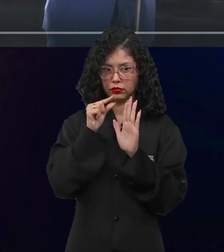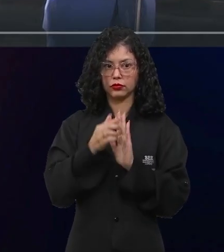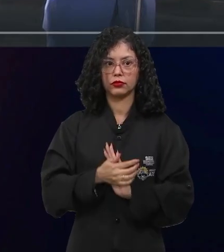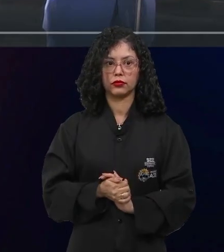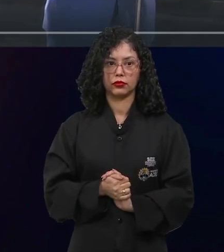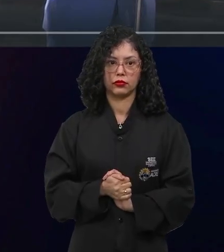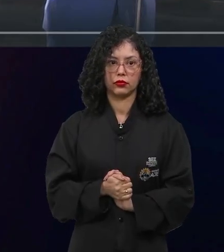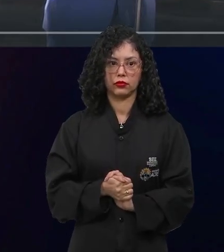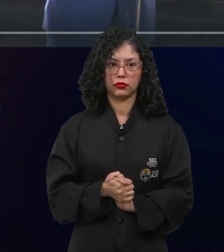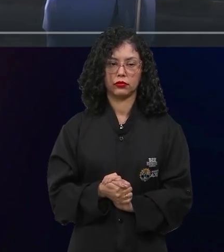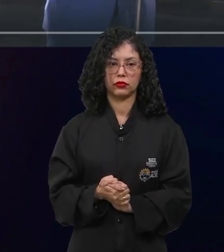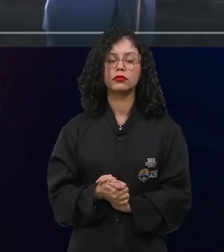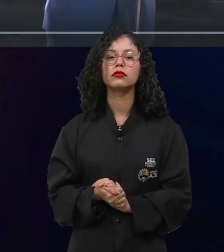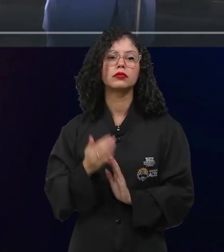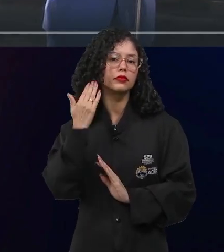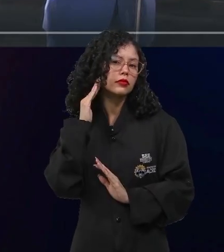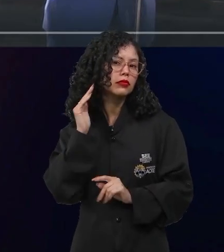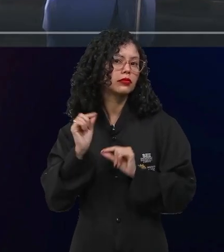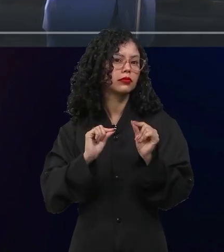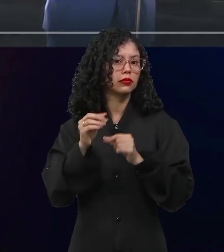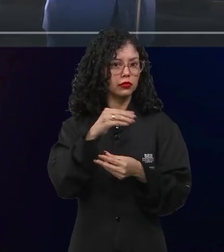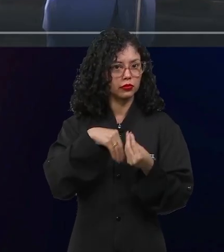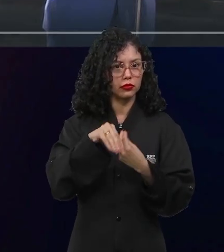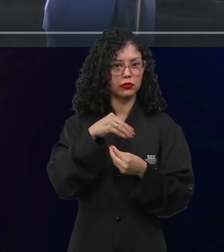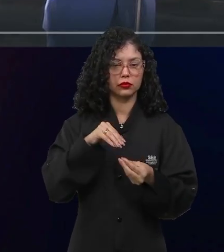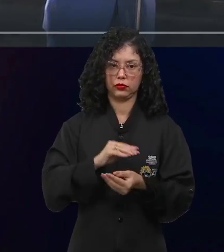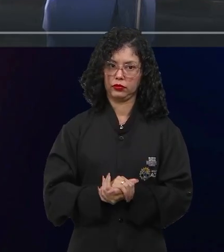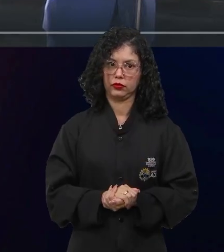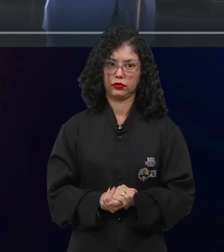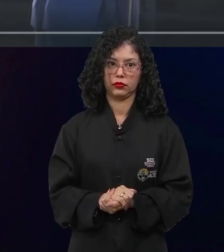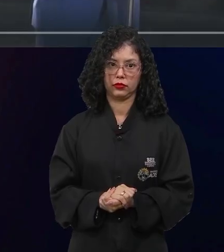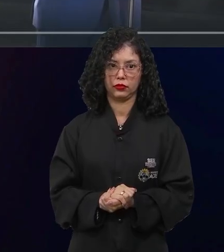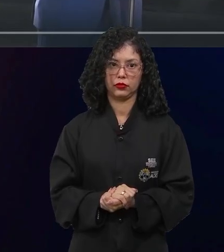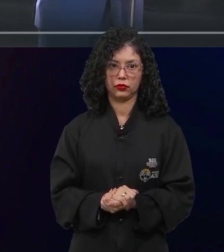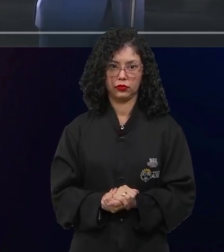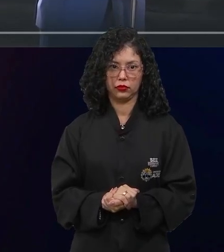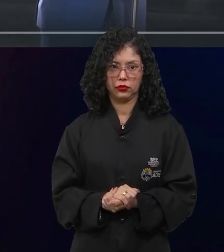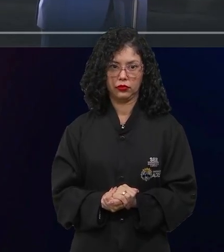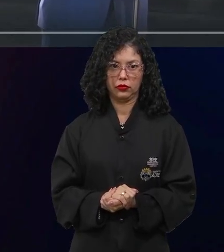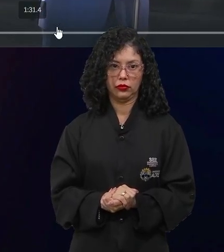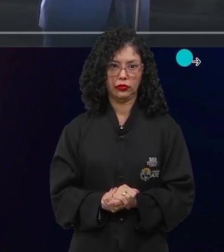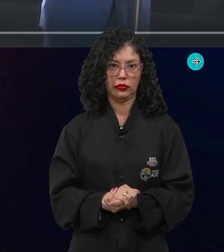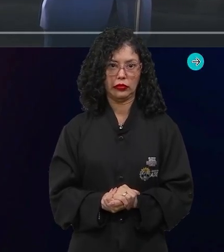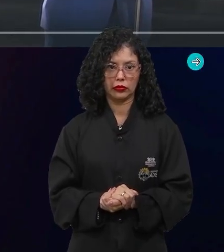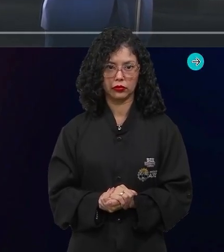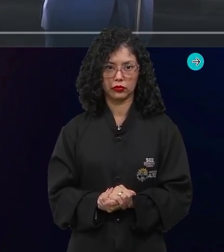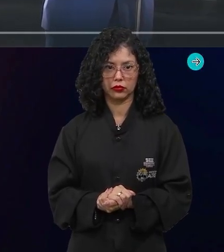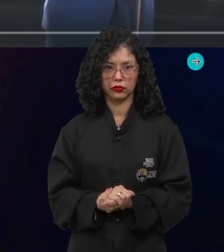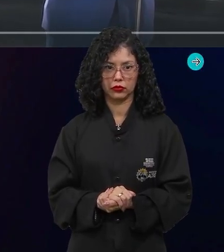para vocês entenderem essa mistura de vozes.